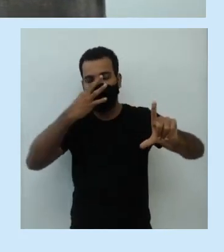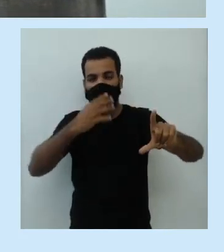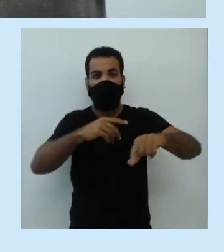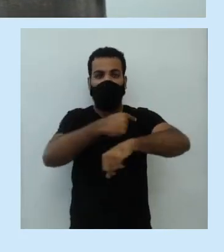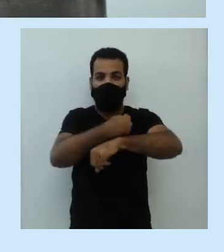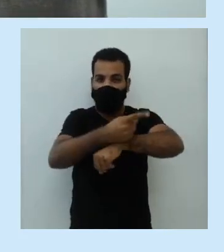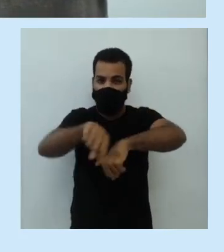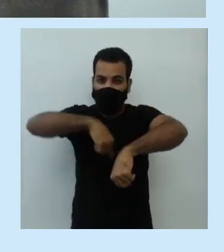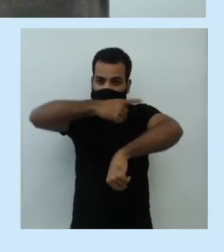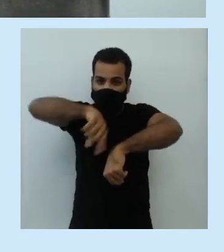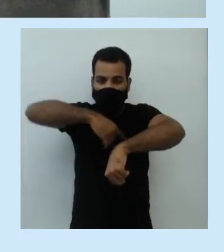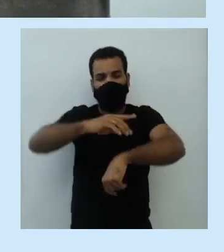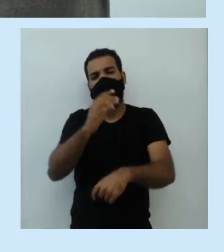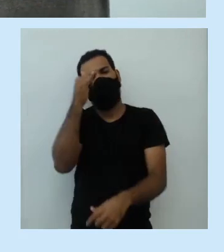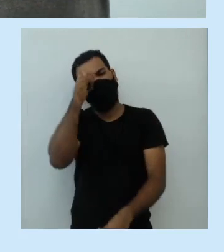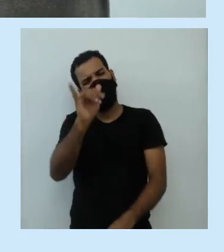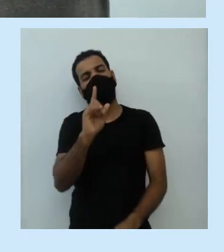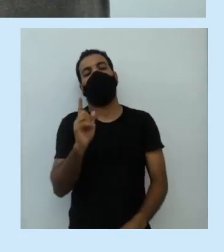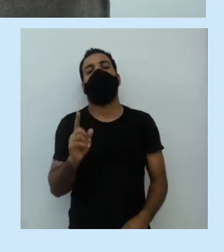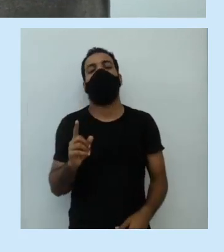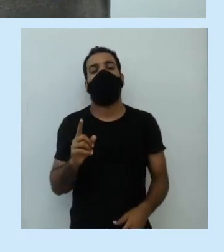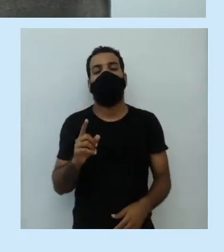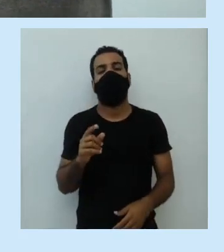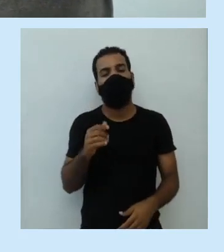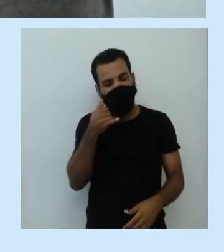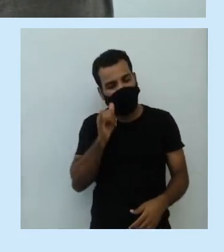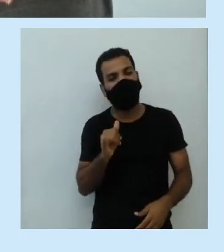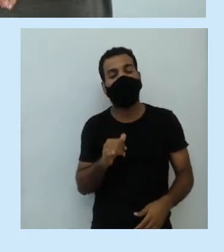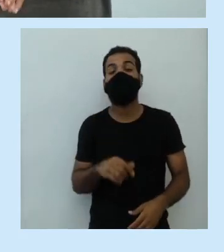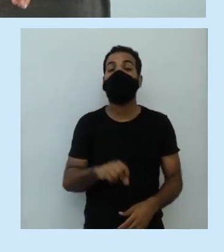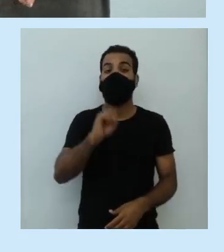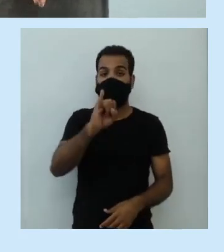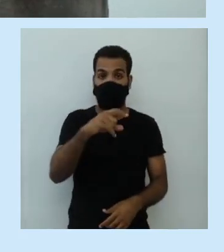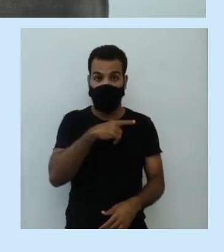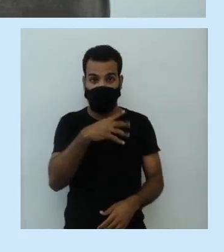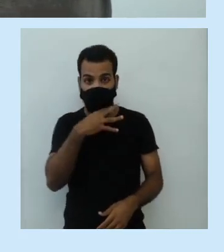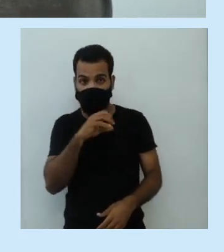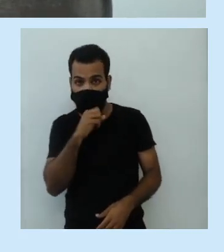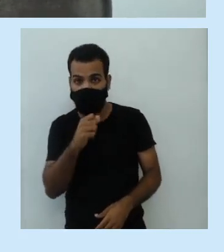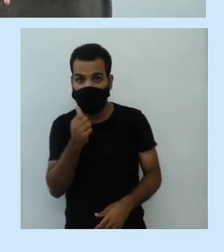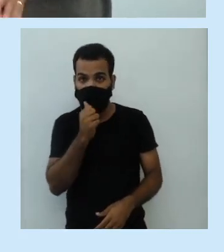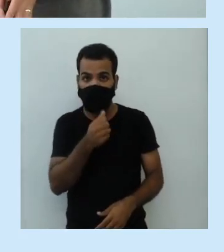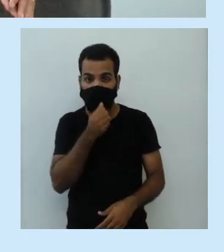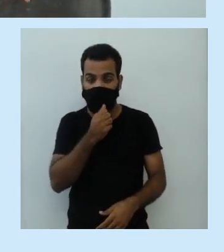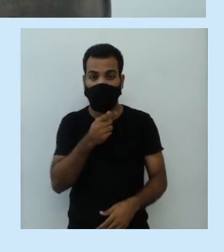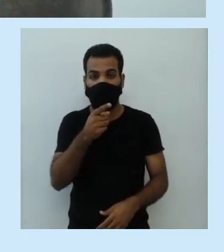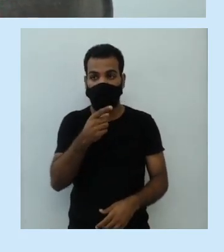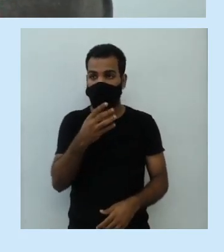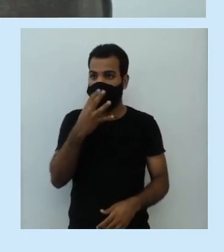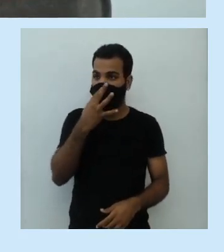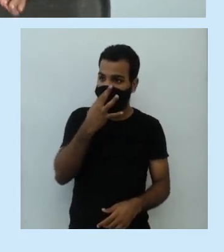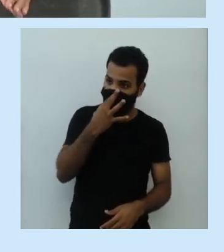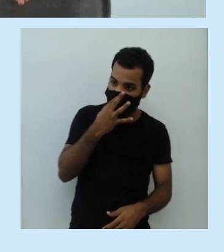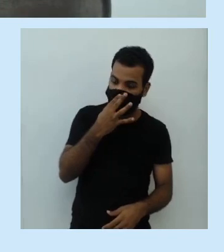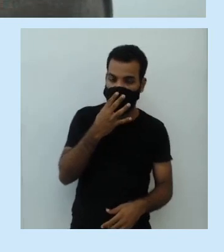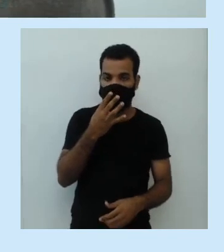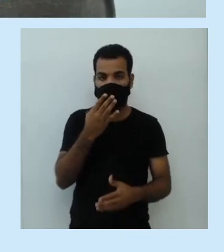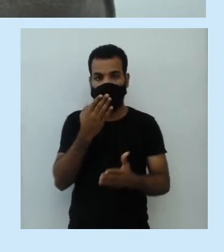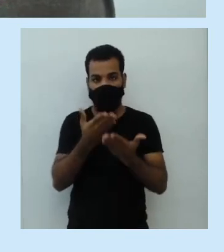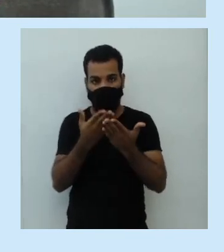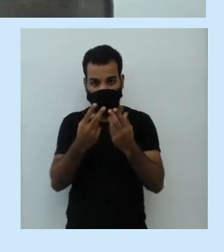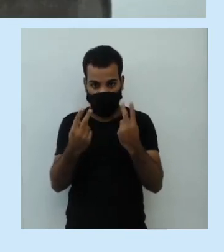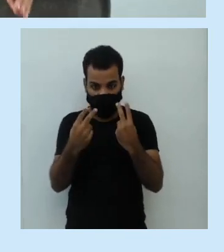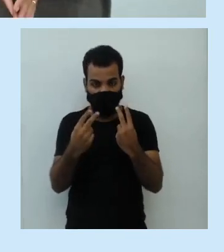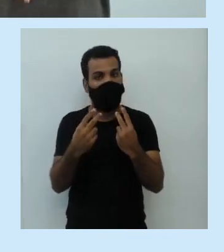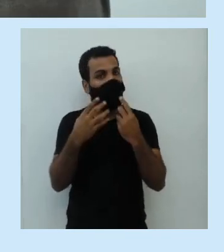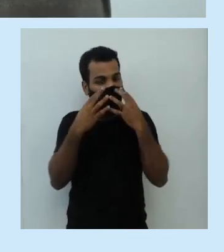abrir um parêntese. Se tiver algum responsável, algum pai, mãe assistindo essa aula aqui, presta